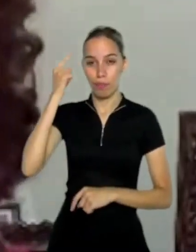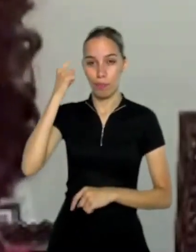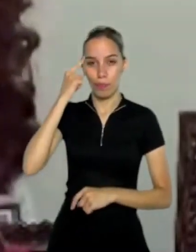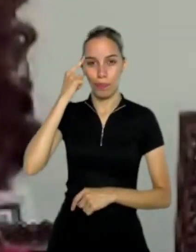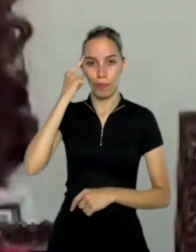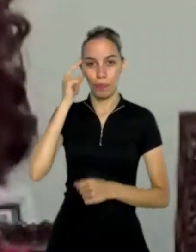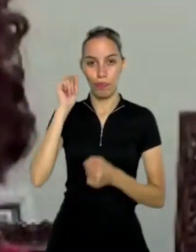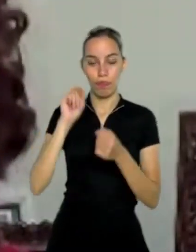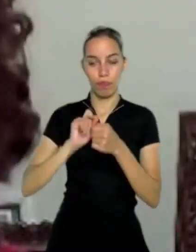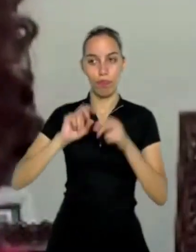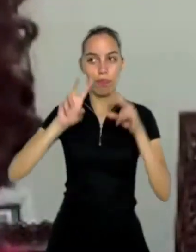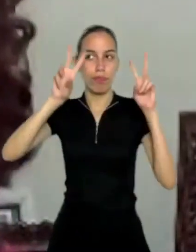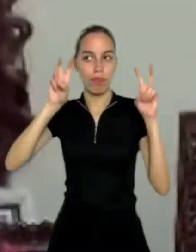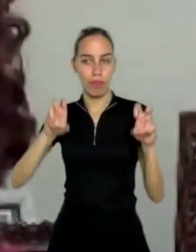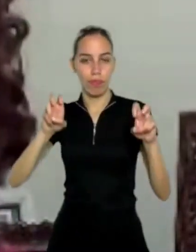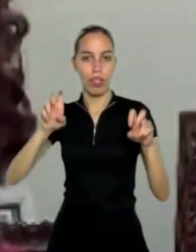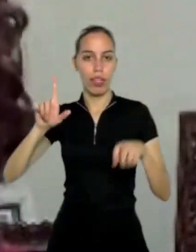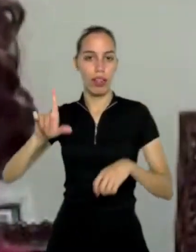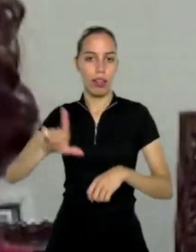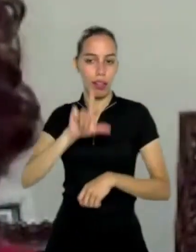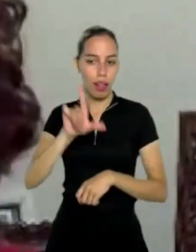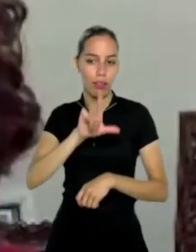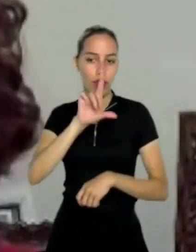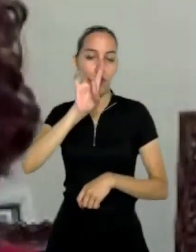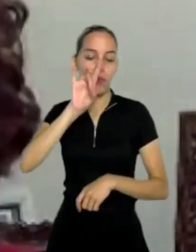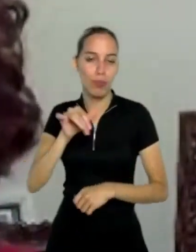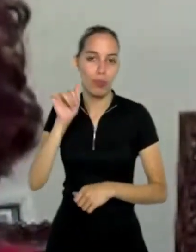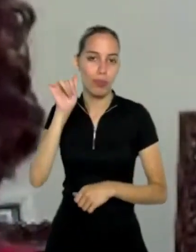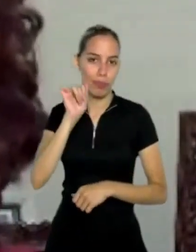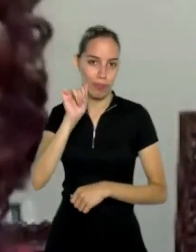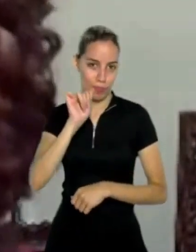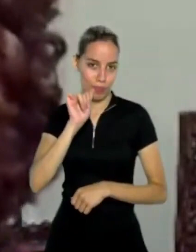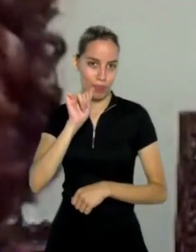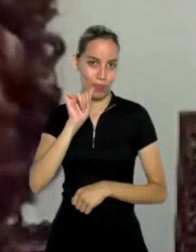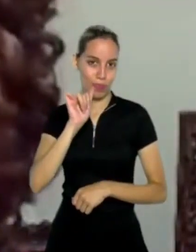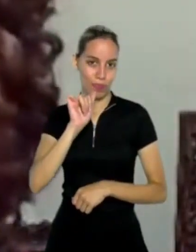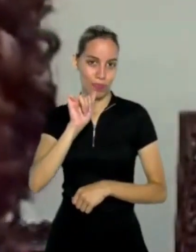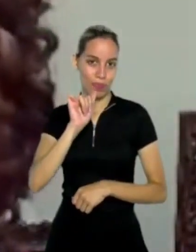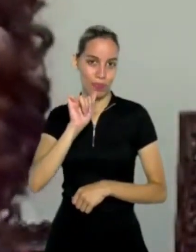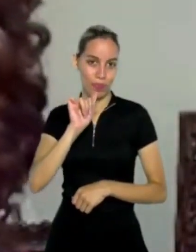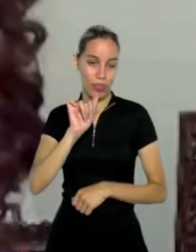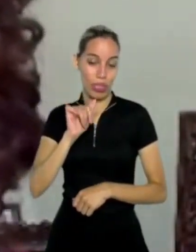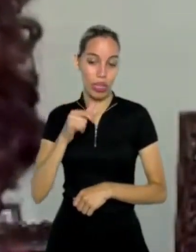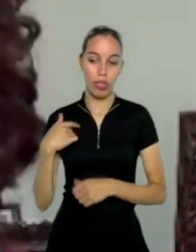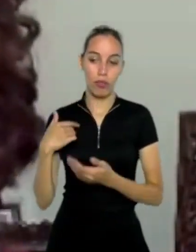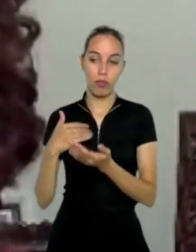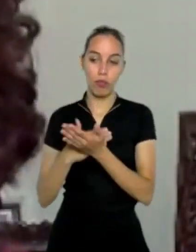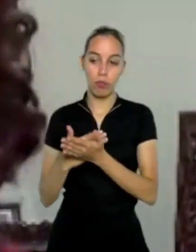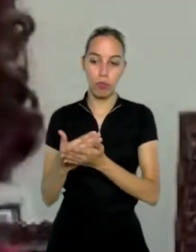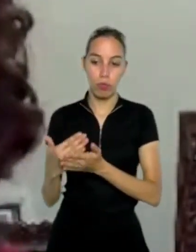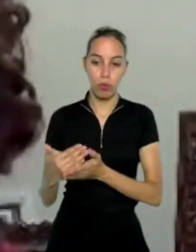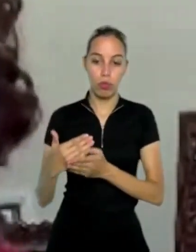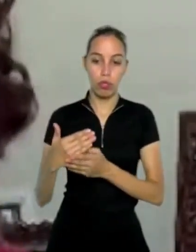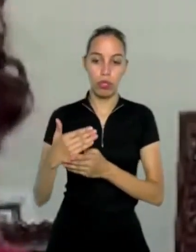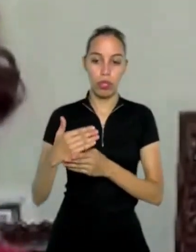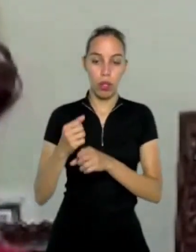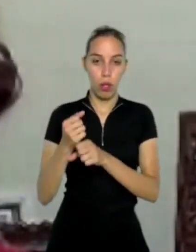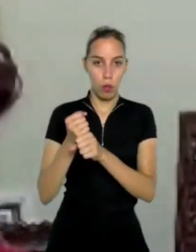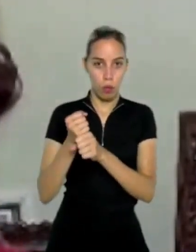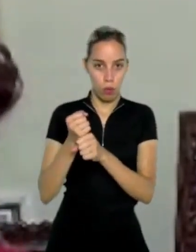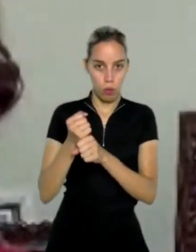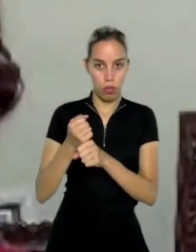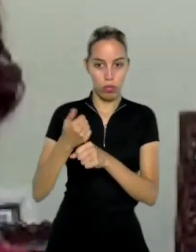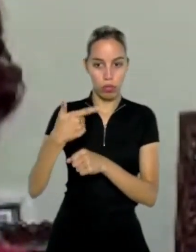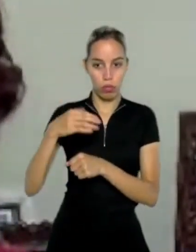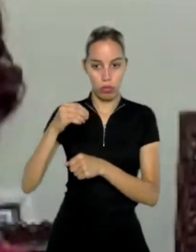essa temática, né, da literatura feminina. E aí, desde de agosto de 2021, que